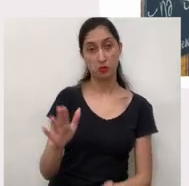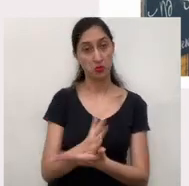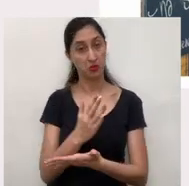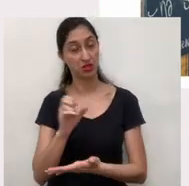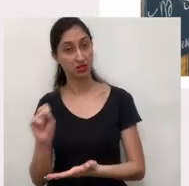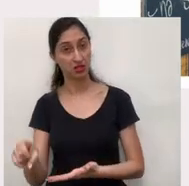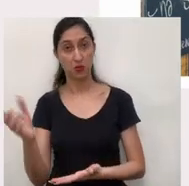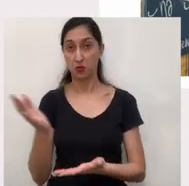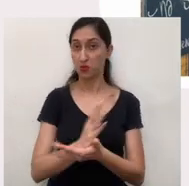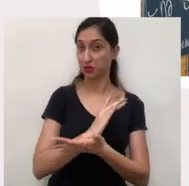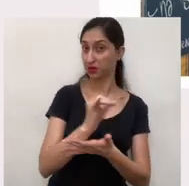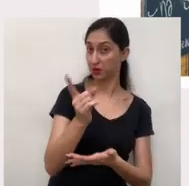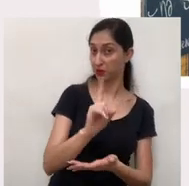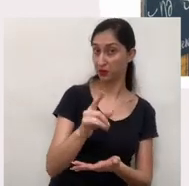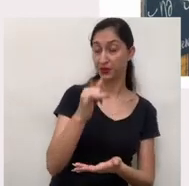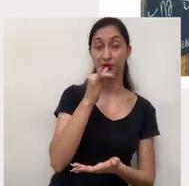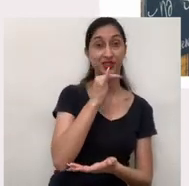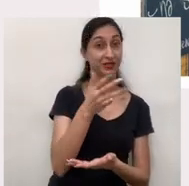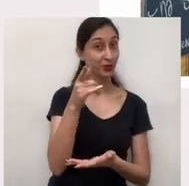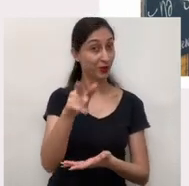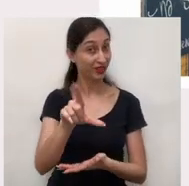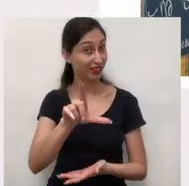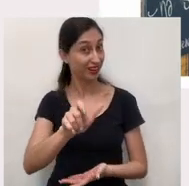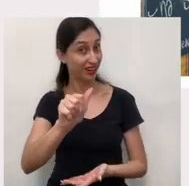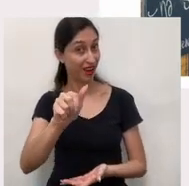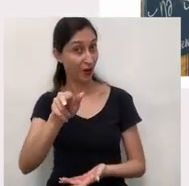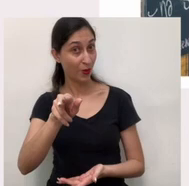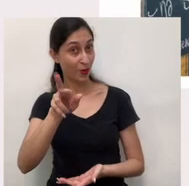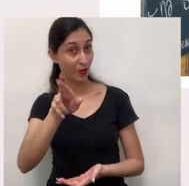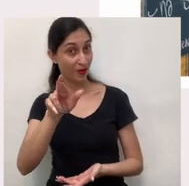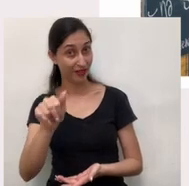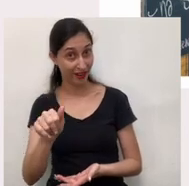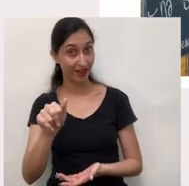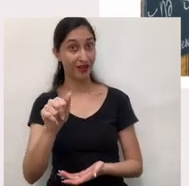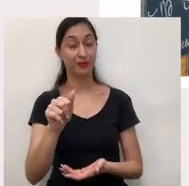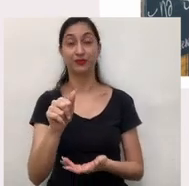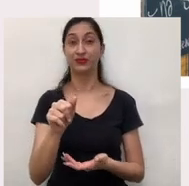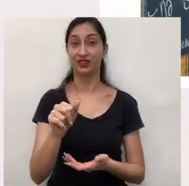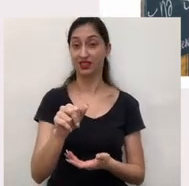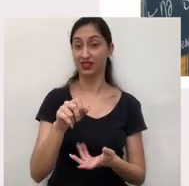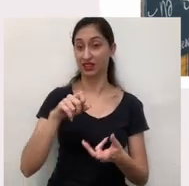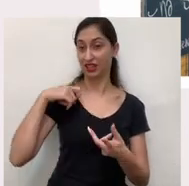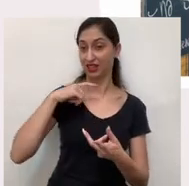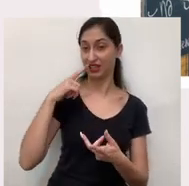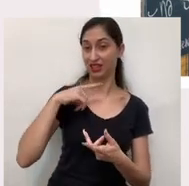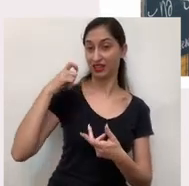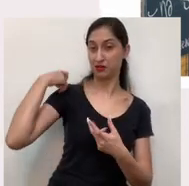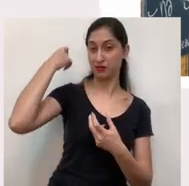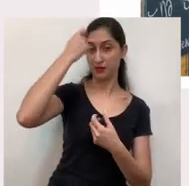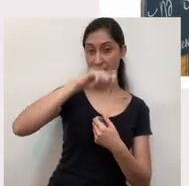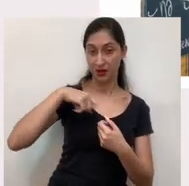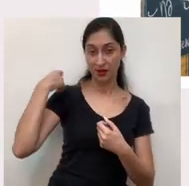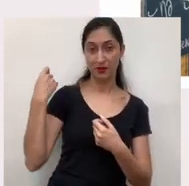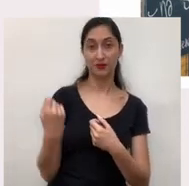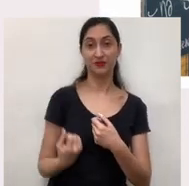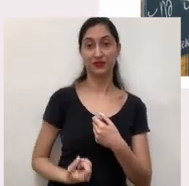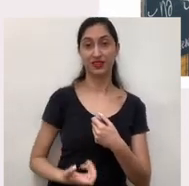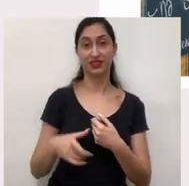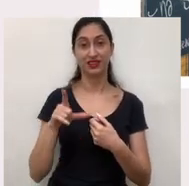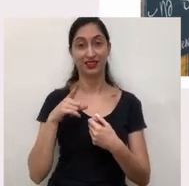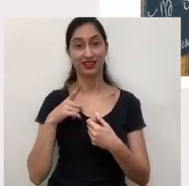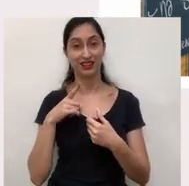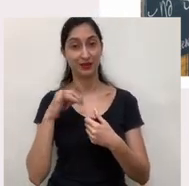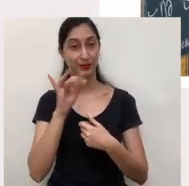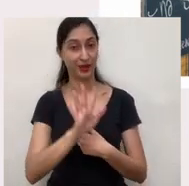seja, iniciativas como essa da Laura Farrell das Echarpes, com as imagens das grades, foi